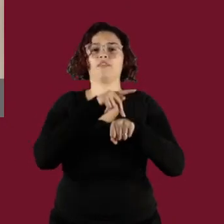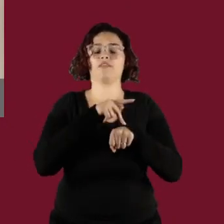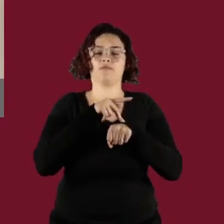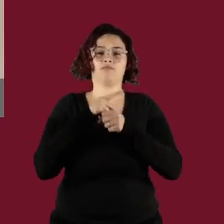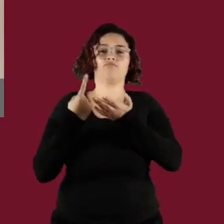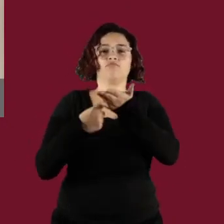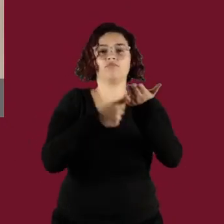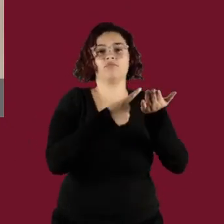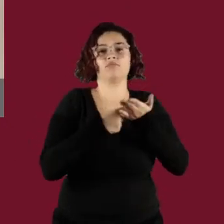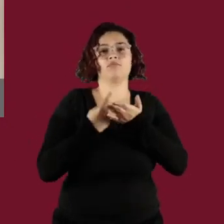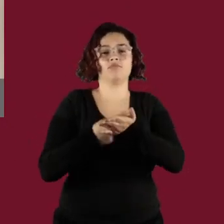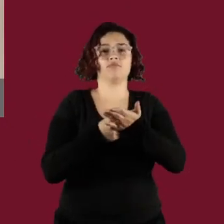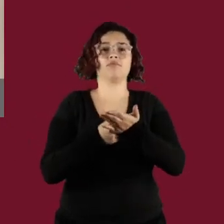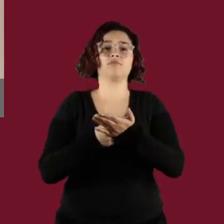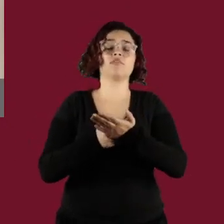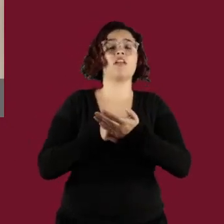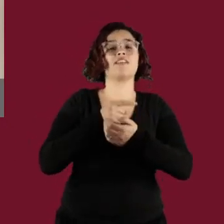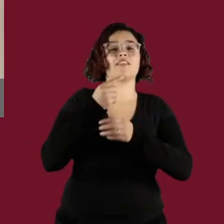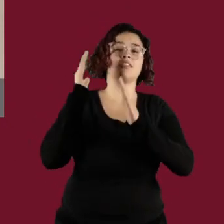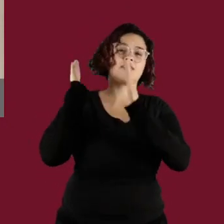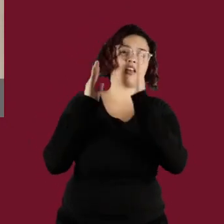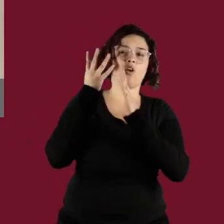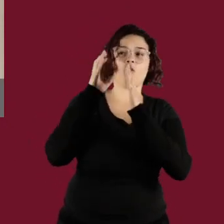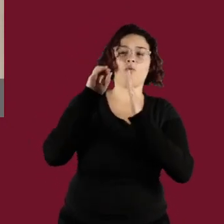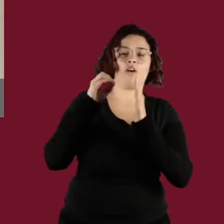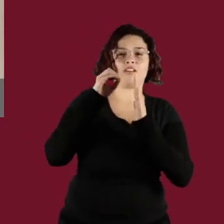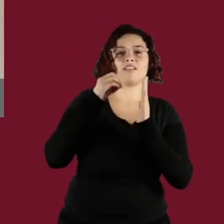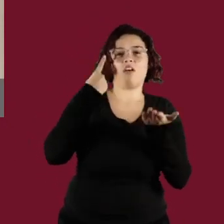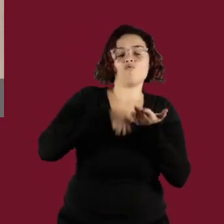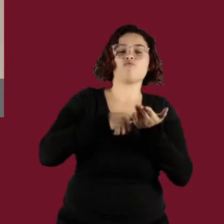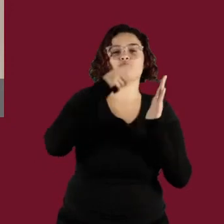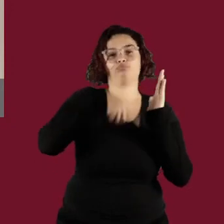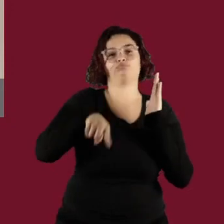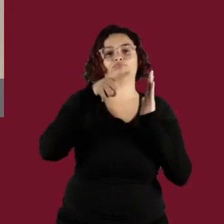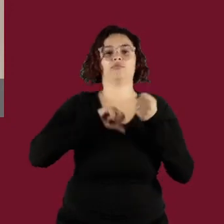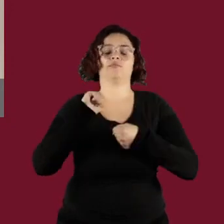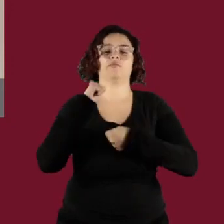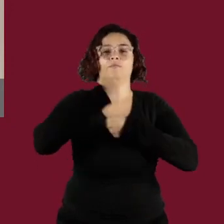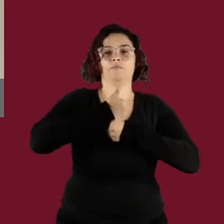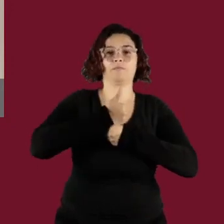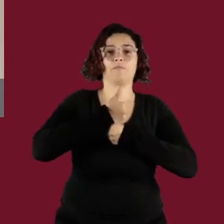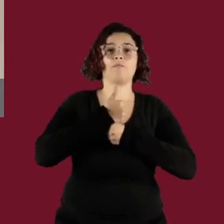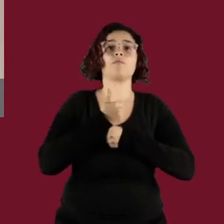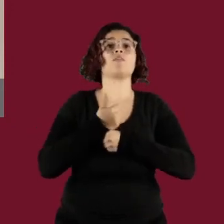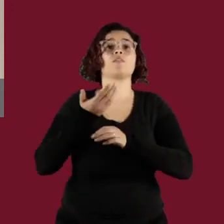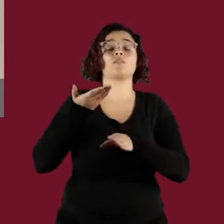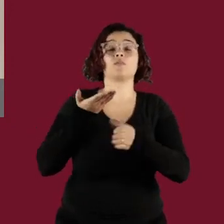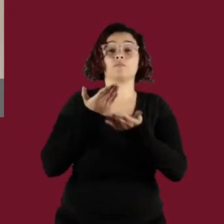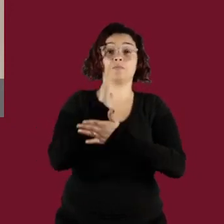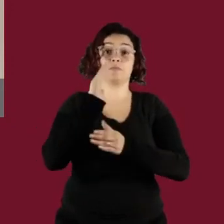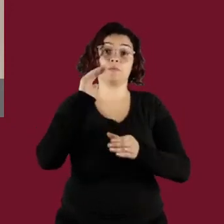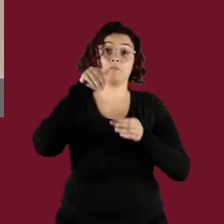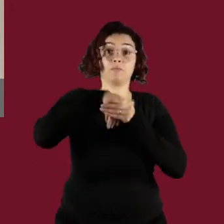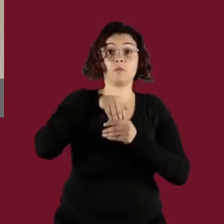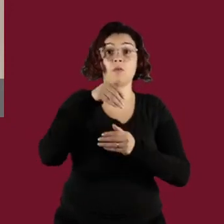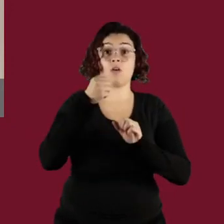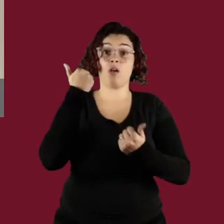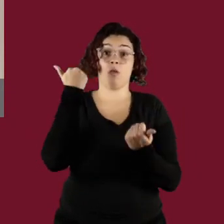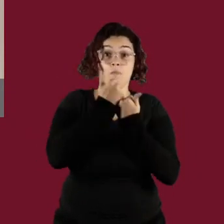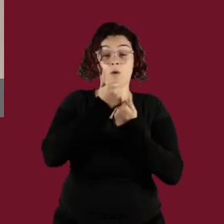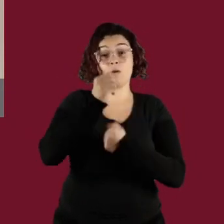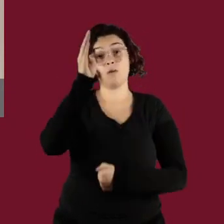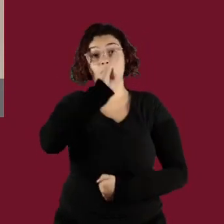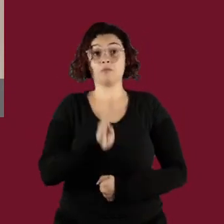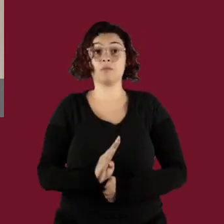foram firmados lá na década de 40. O Brasil só adotou o acordo em 2009, portanto se completaram aí